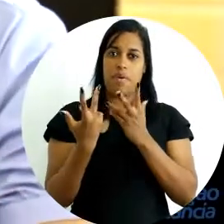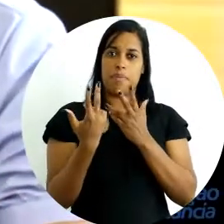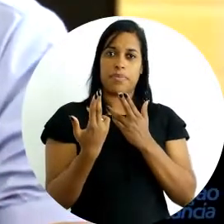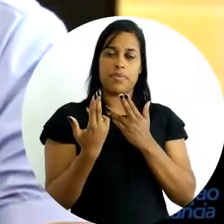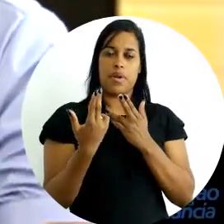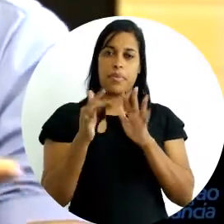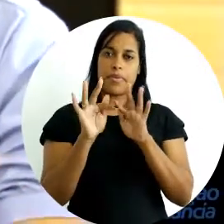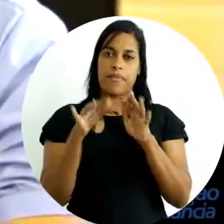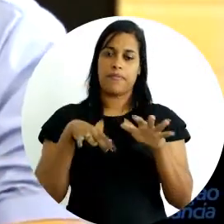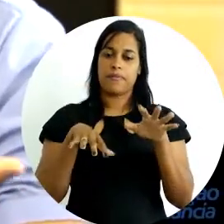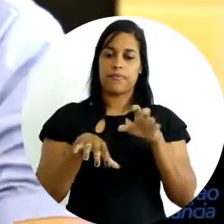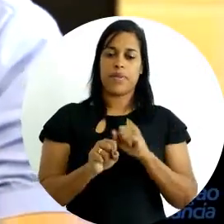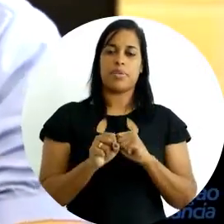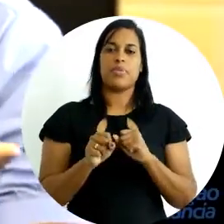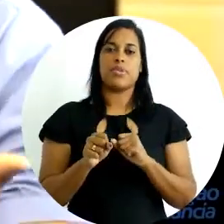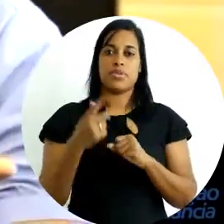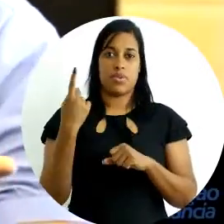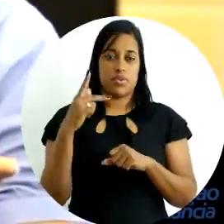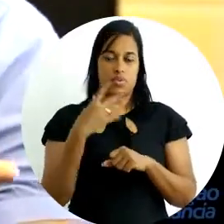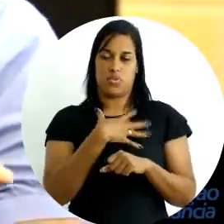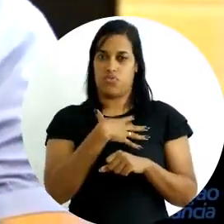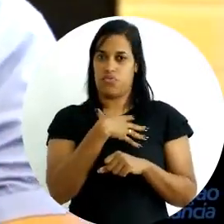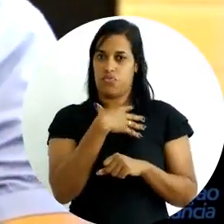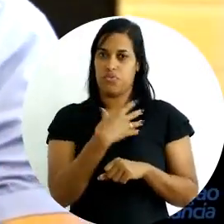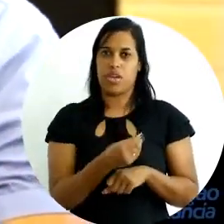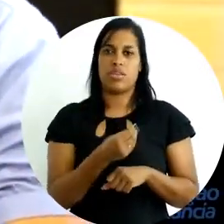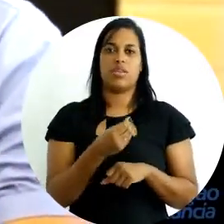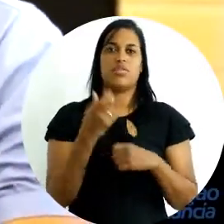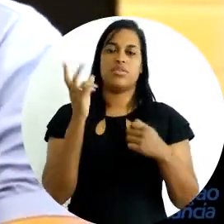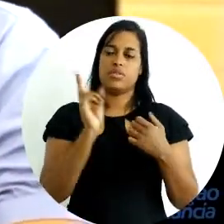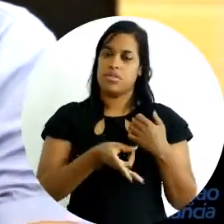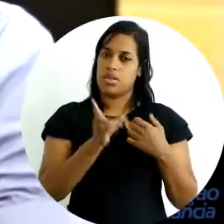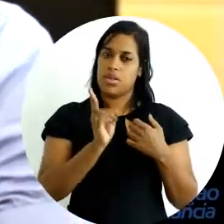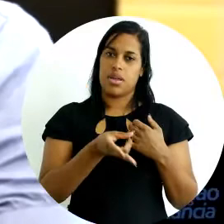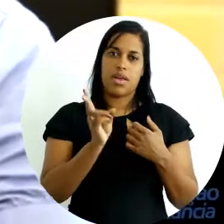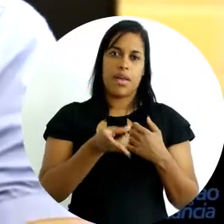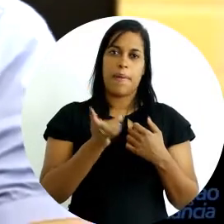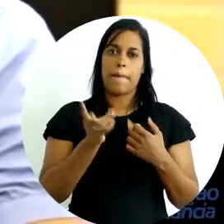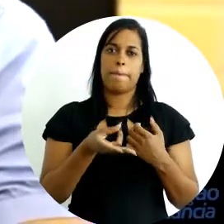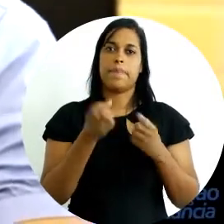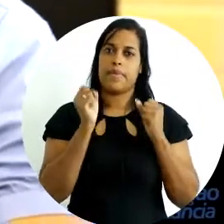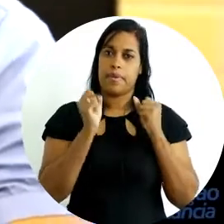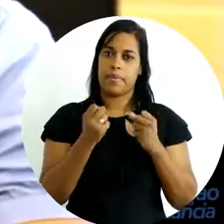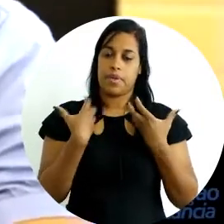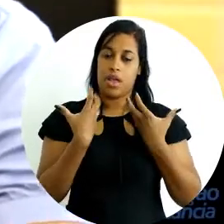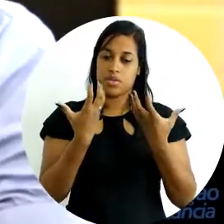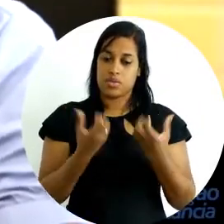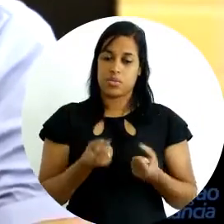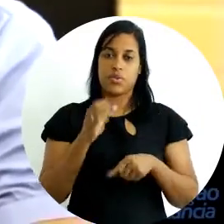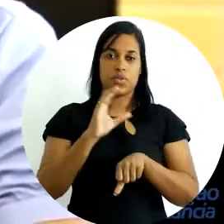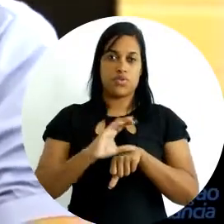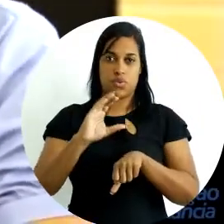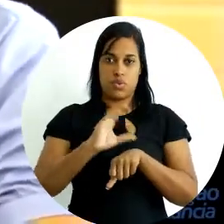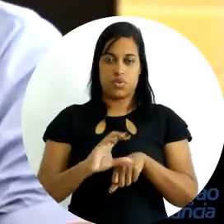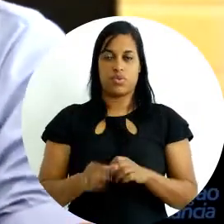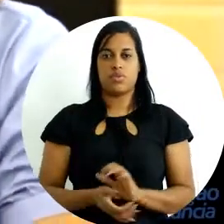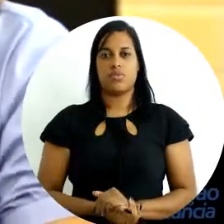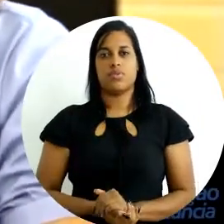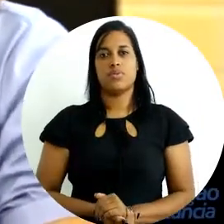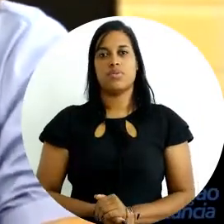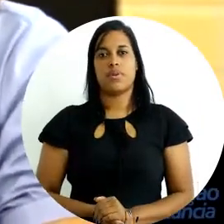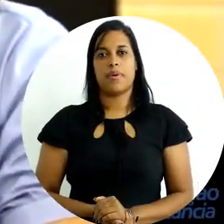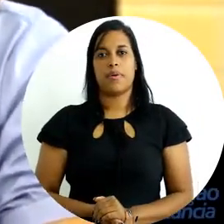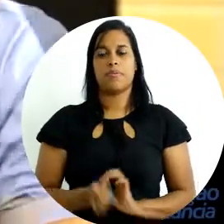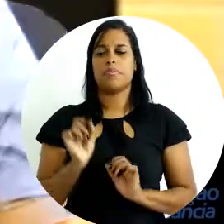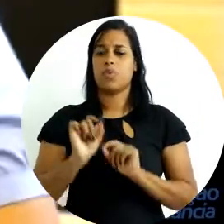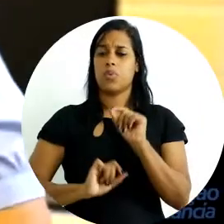aulas régias para a formação dos seus filhos, que iam prestar os exames e iam poder assumir os cursos